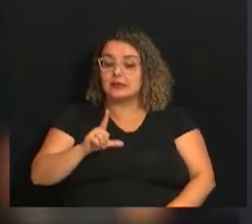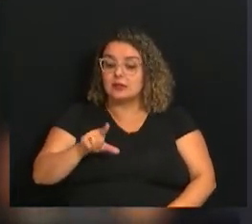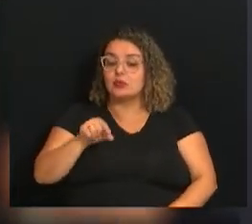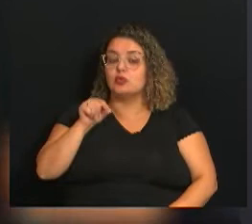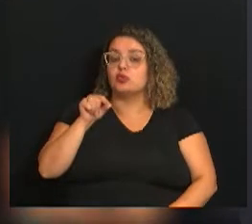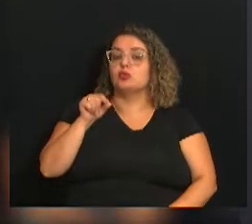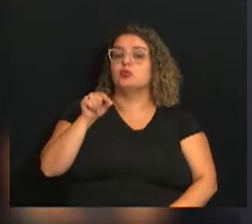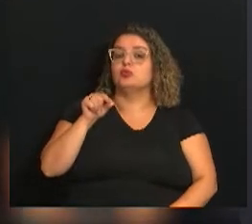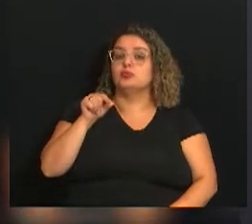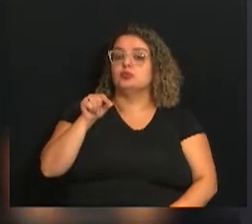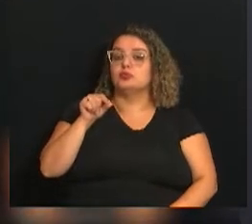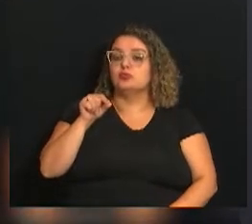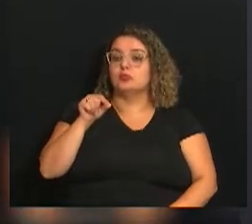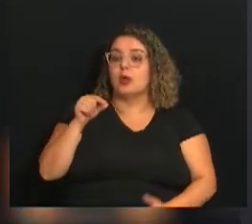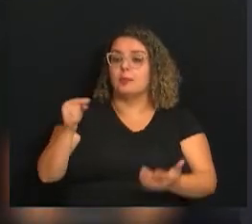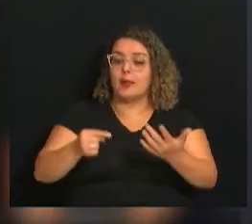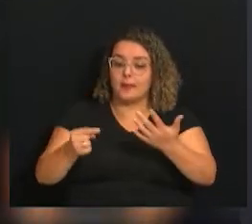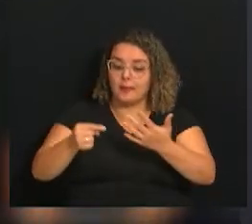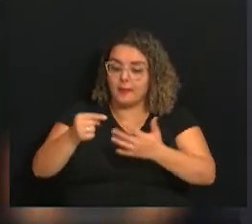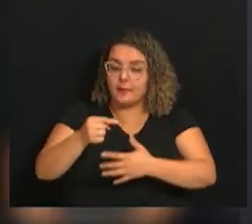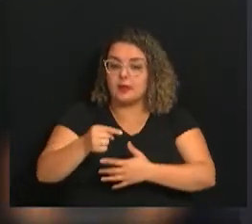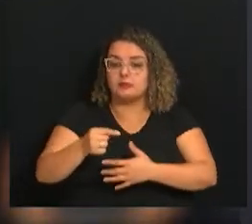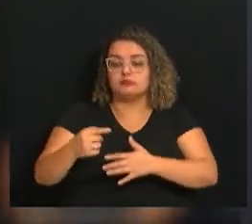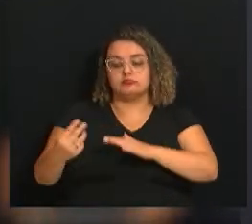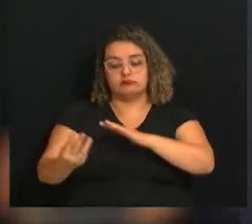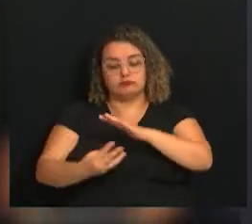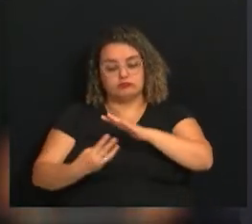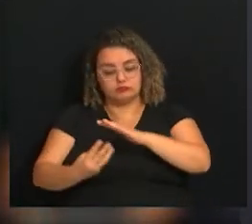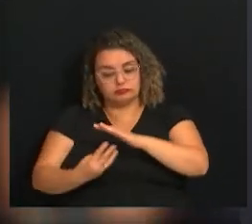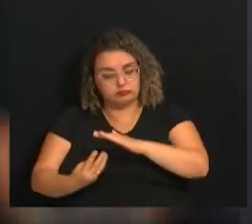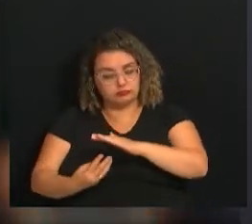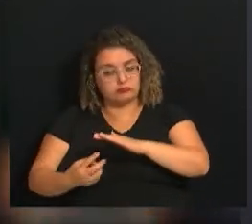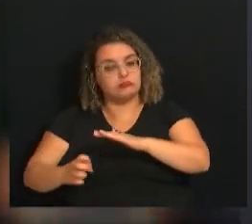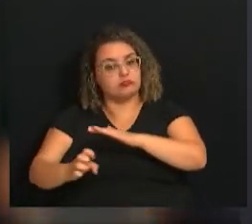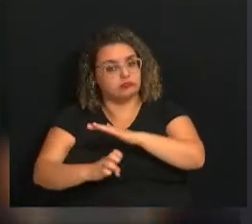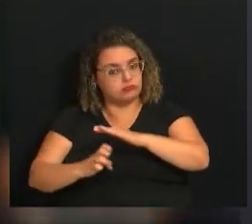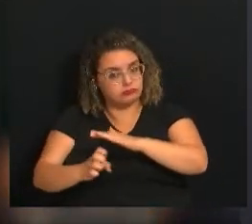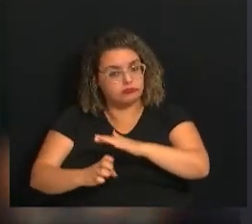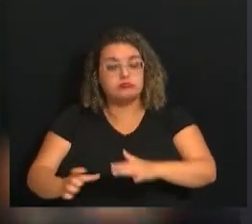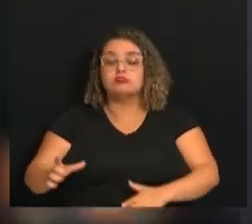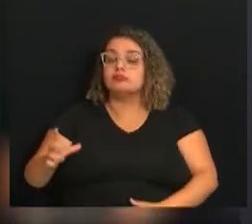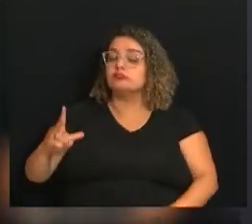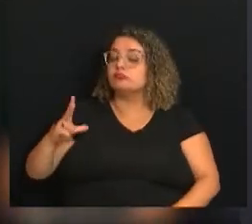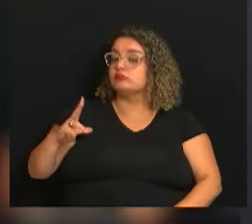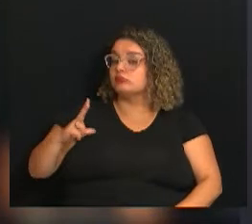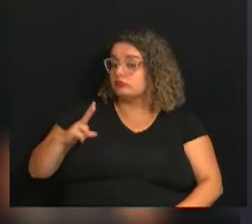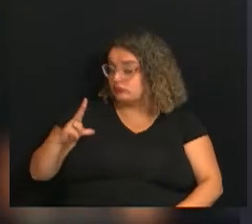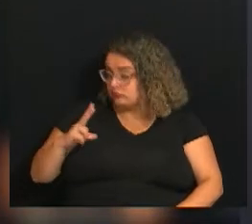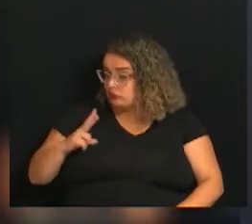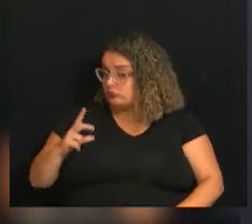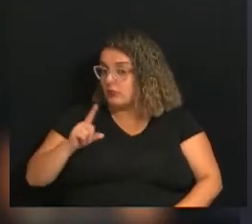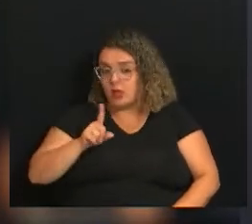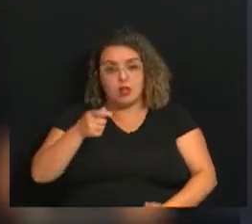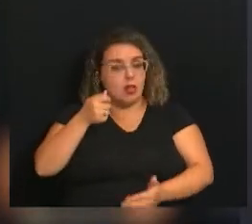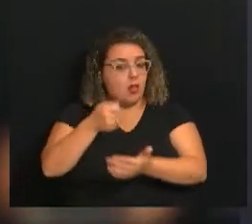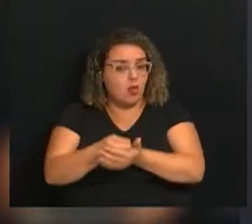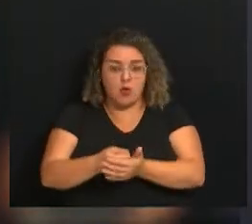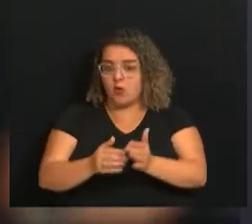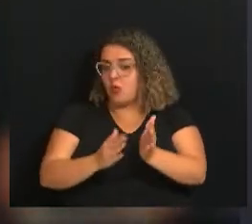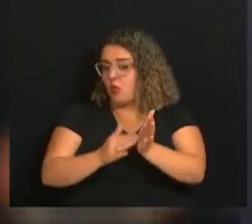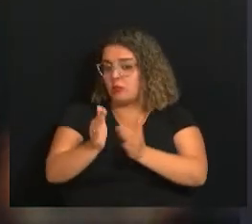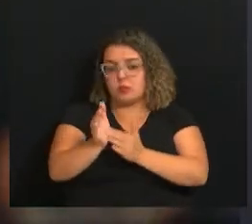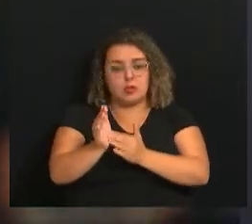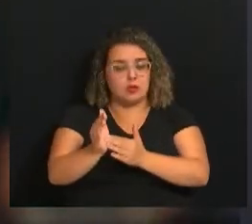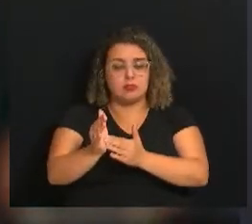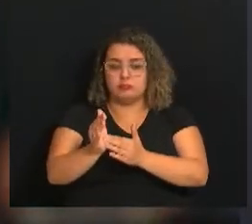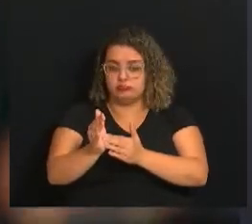de apontar para a privatização, para a terceirização, né, a não realização de concurso público, ela